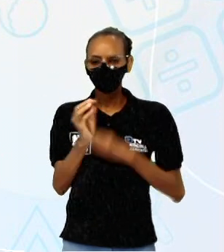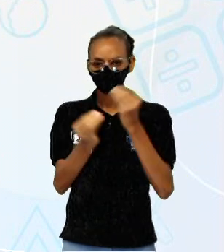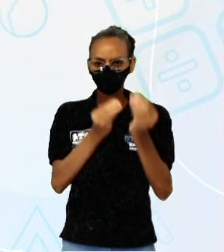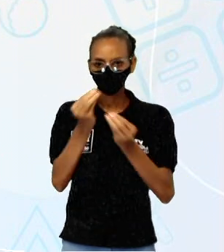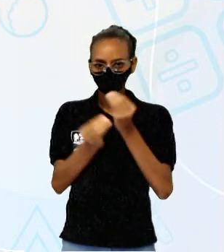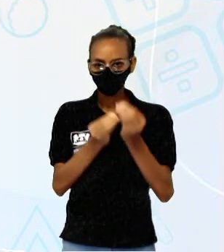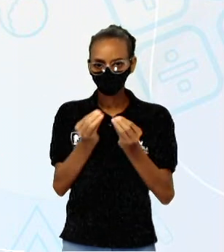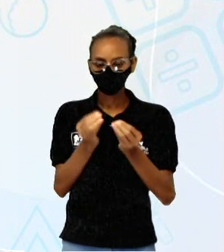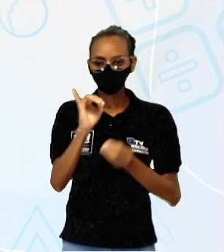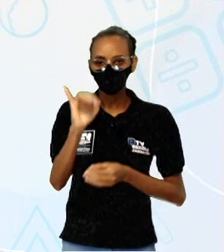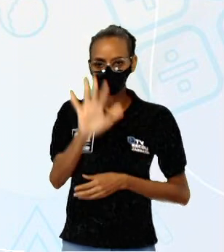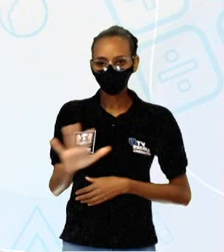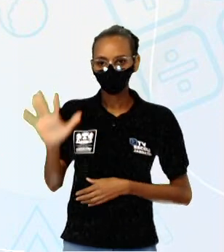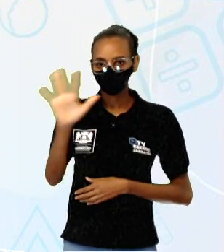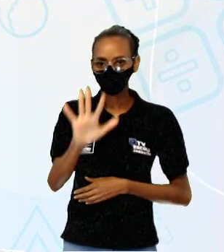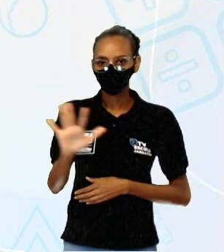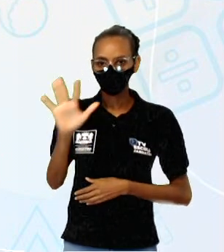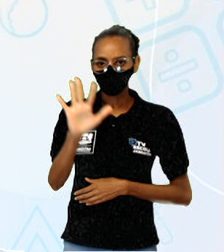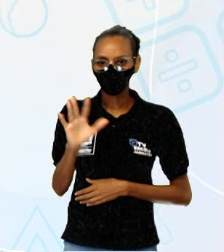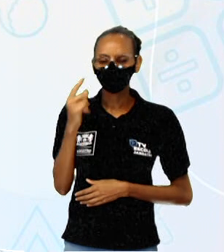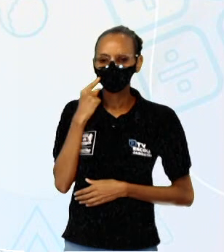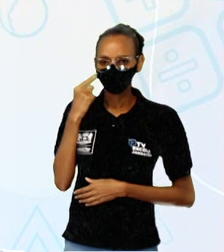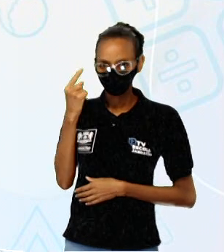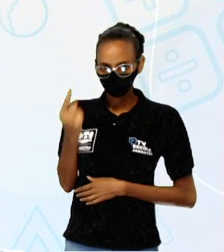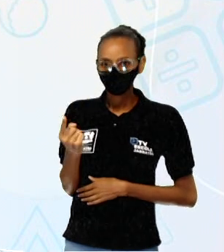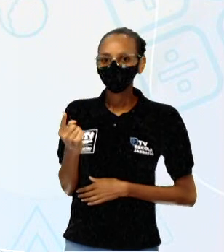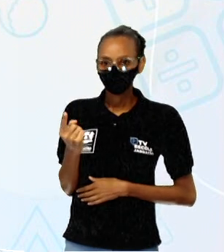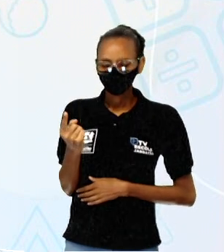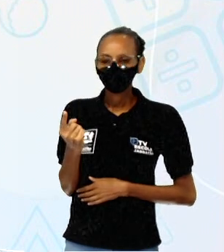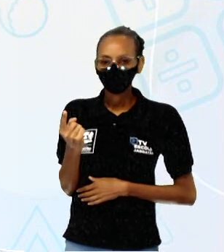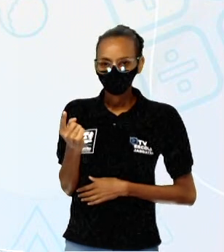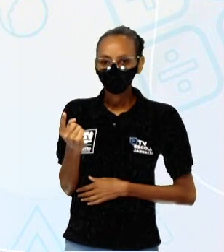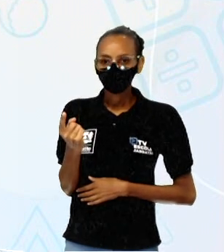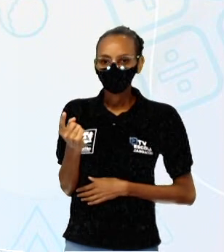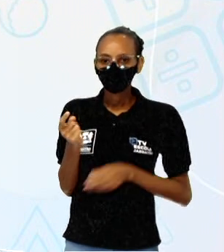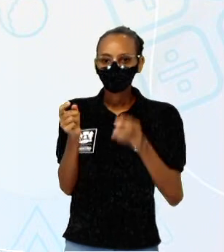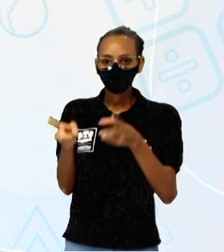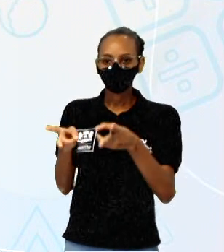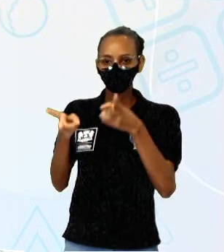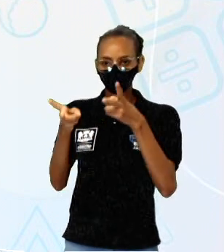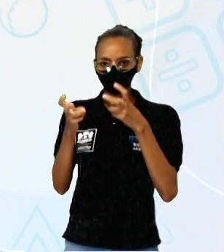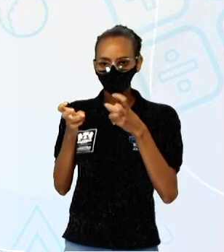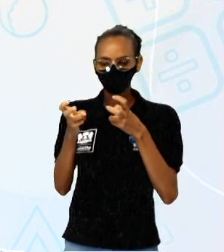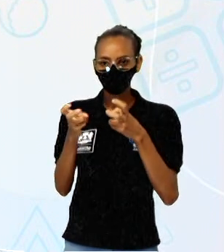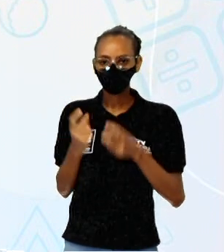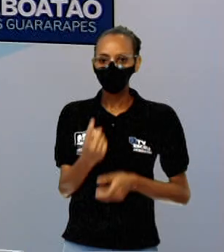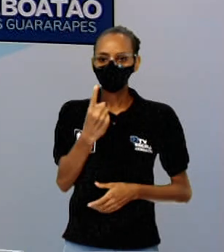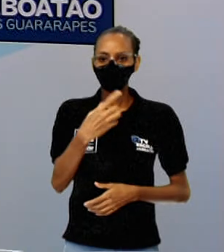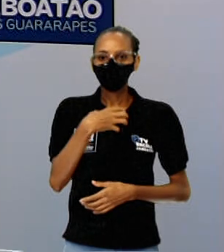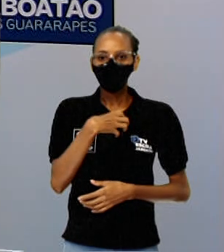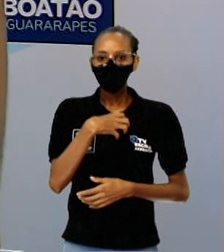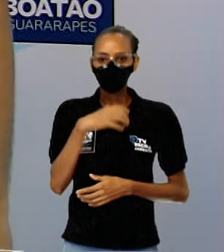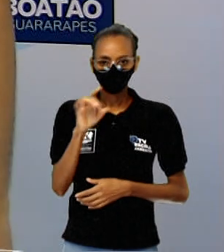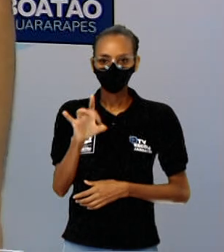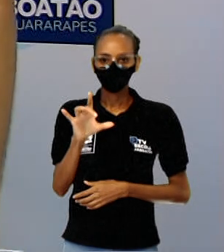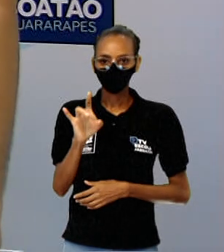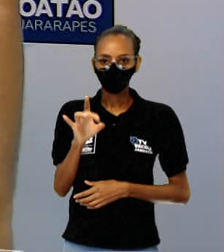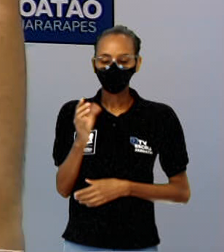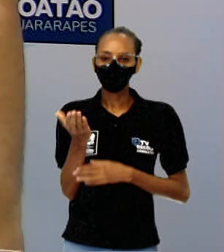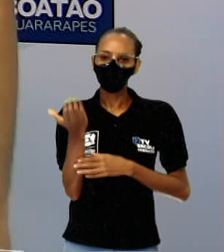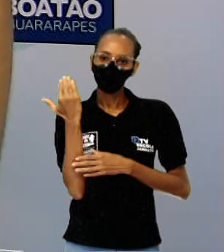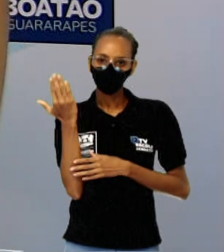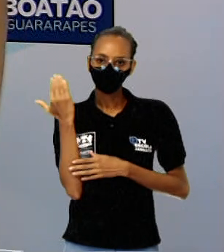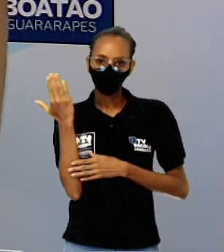vai ser bet. Vocês estão dando uma olhada aí, vocês podem perceber que ele tem uma forma só, tanto para o passado quanto para o